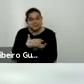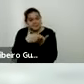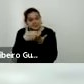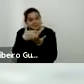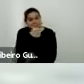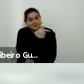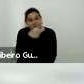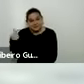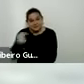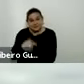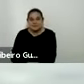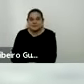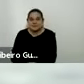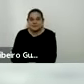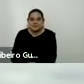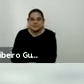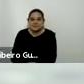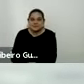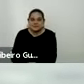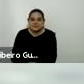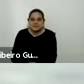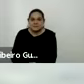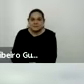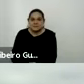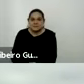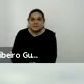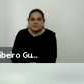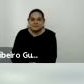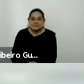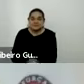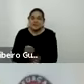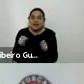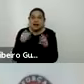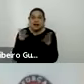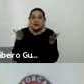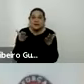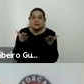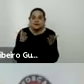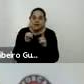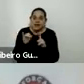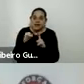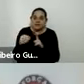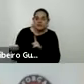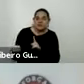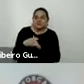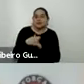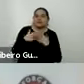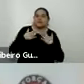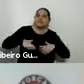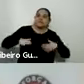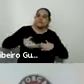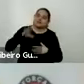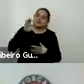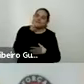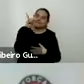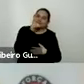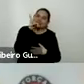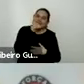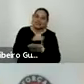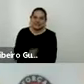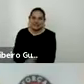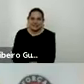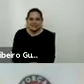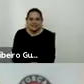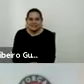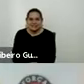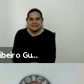aí, né? Com a energia renovada. Amém. Que assim seja. Cid, vamos conversar aqui